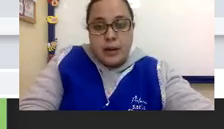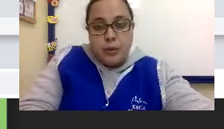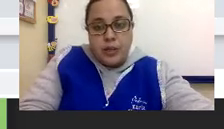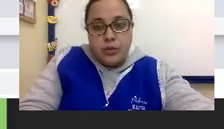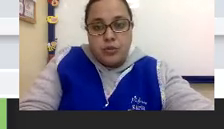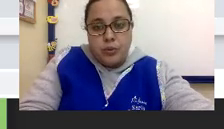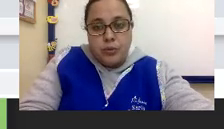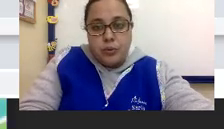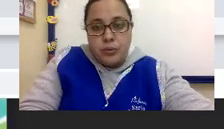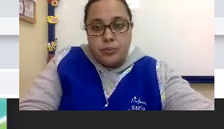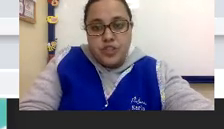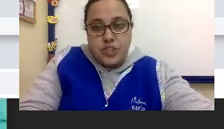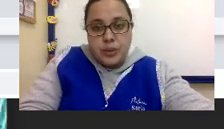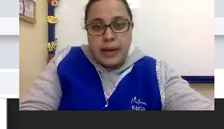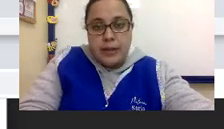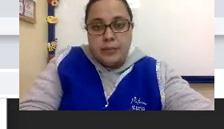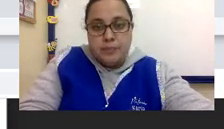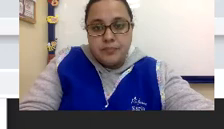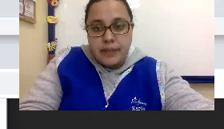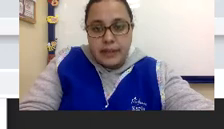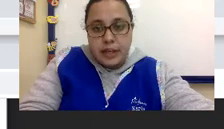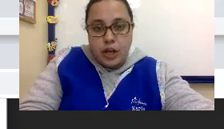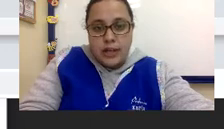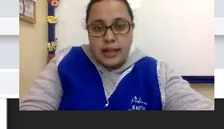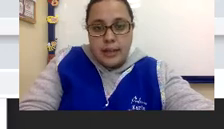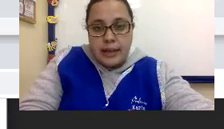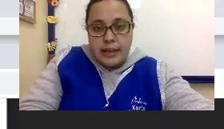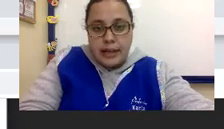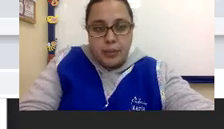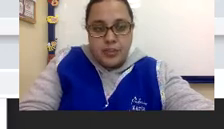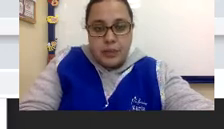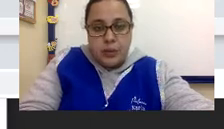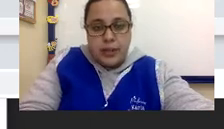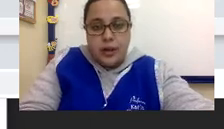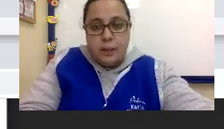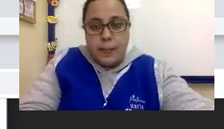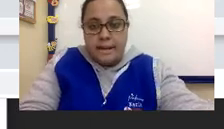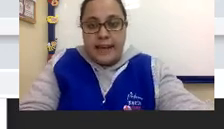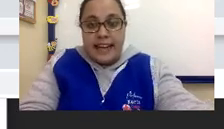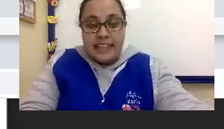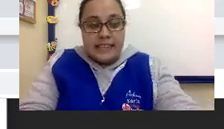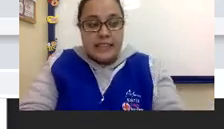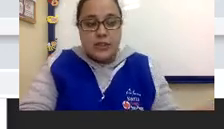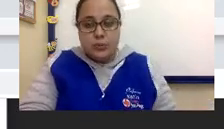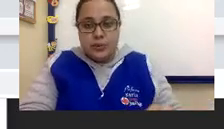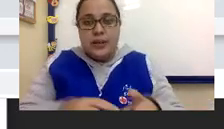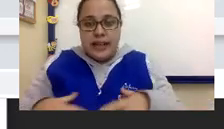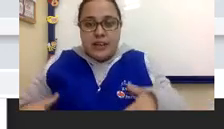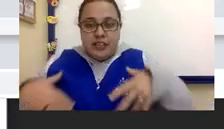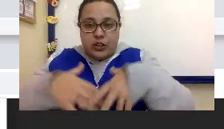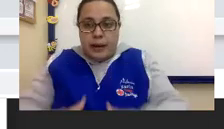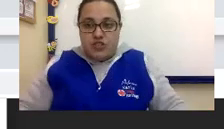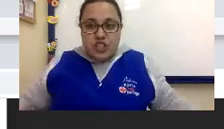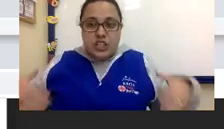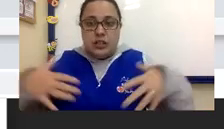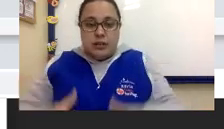voltar lá um pouquinho no intestino delgado? Aqui, ó. Lembra que aquele que a Pro explicou aqui, ó? Que ele é grandão, né? E